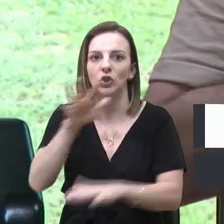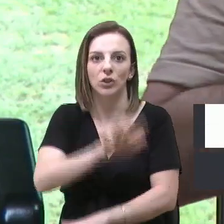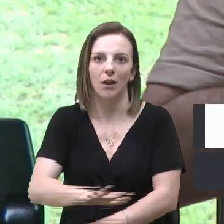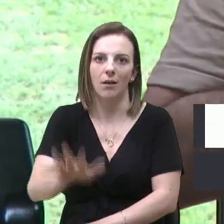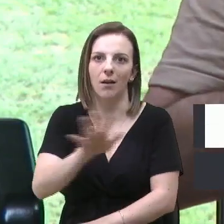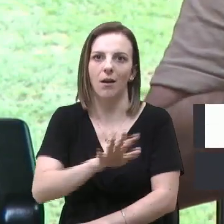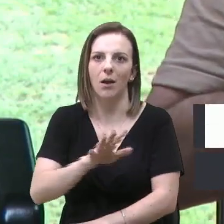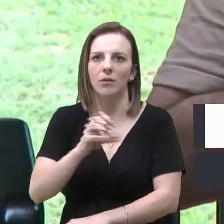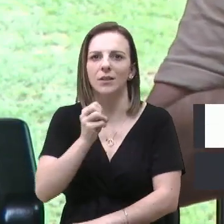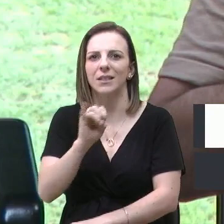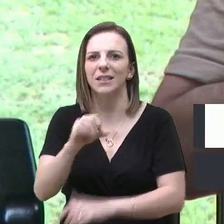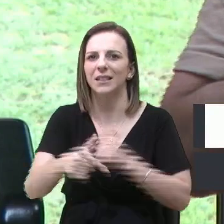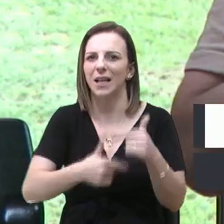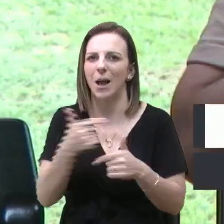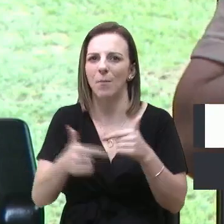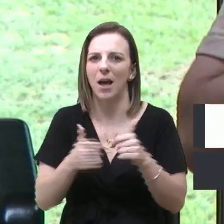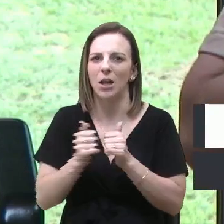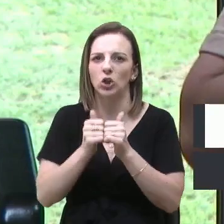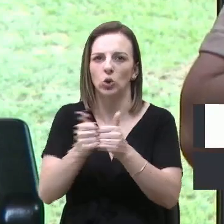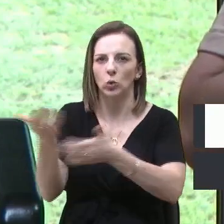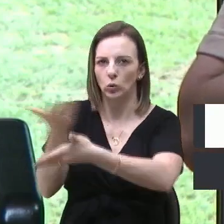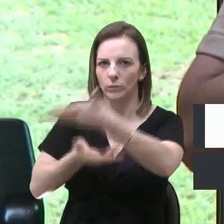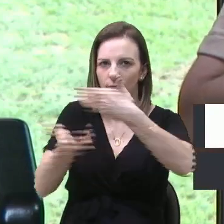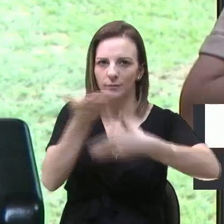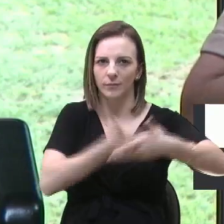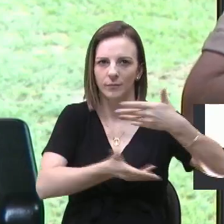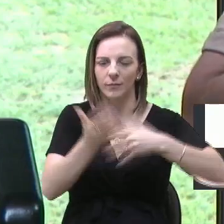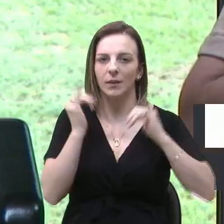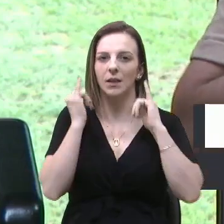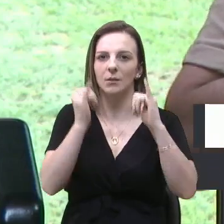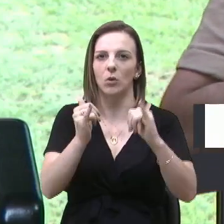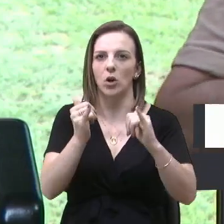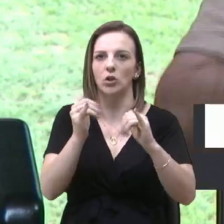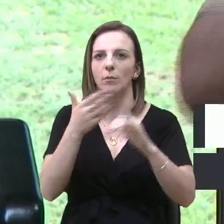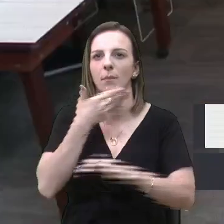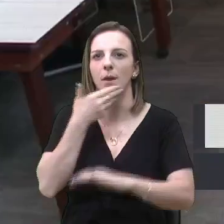certeza o transporte público vai ser mais acessível para todos. Obrigado. Momento oportuno, voto sim, presidente.